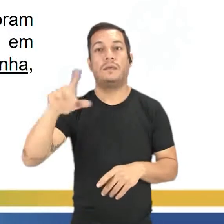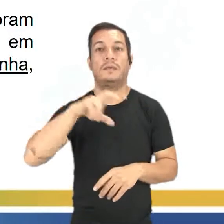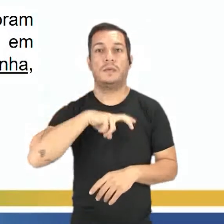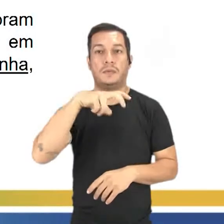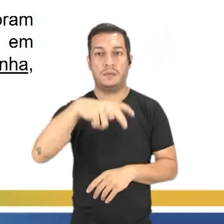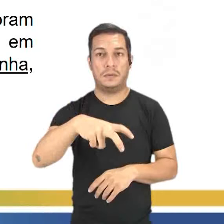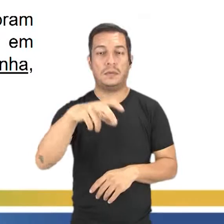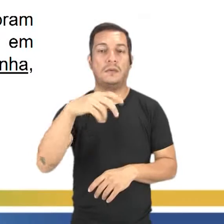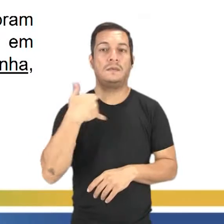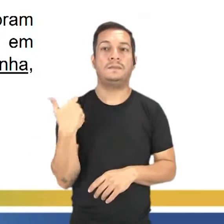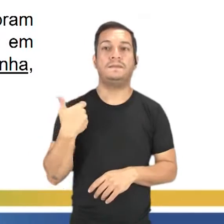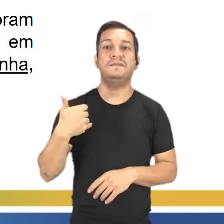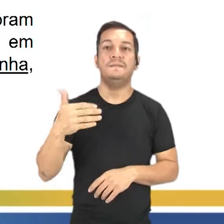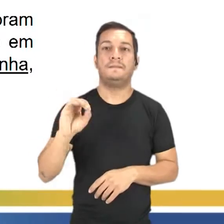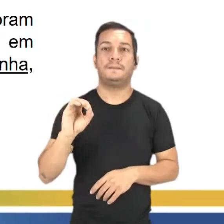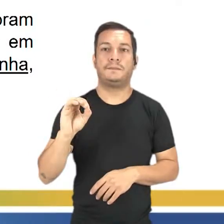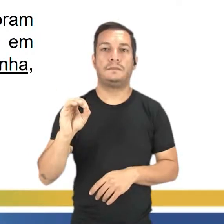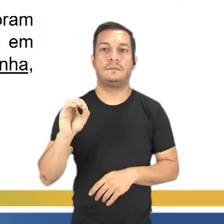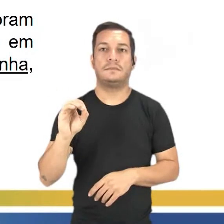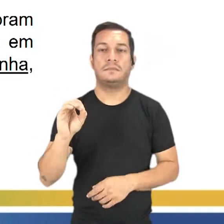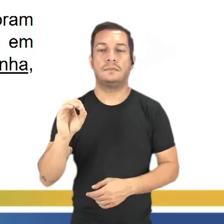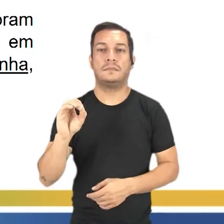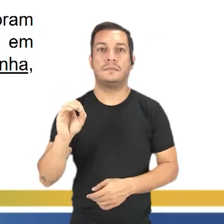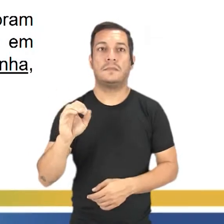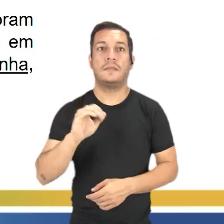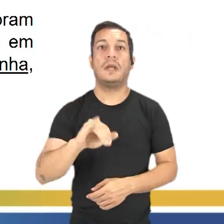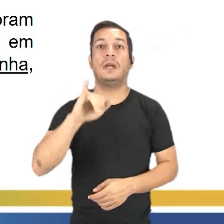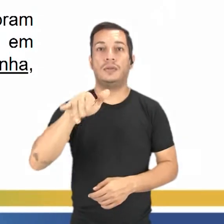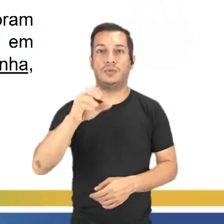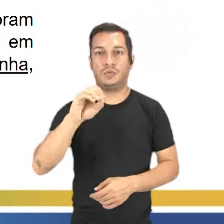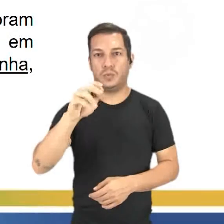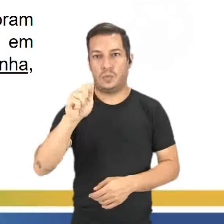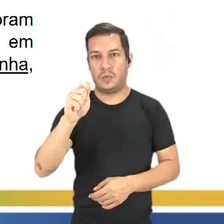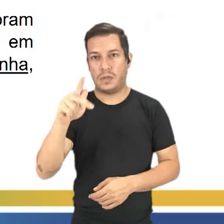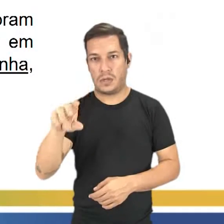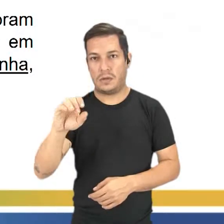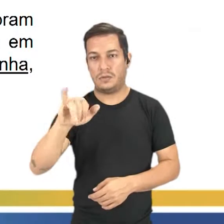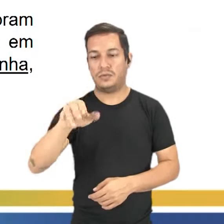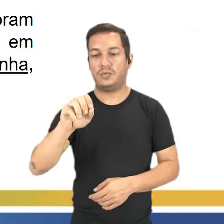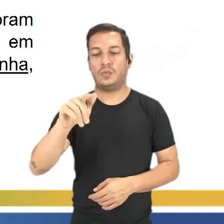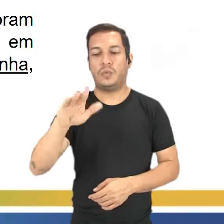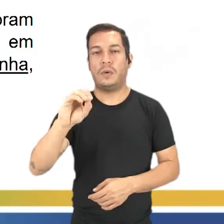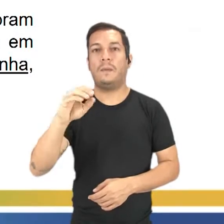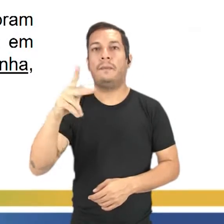Portugal aos 10 anos. João Penha Cesário Verde